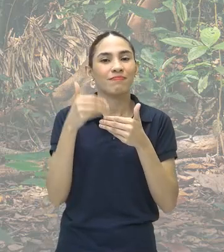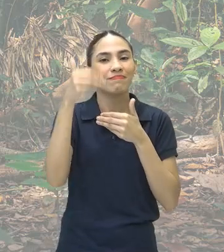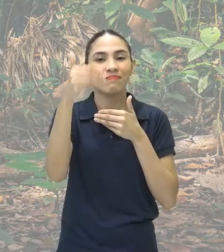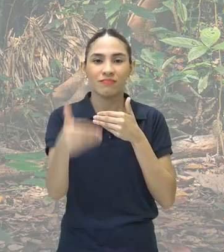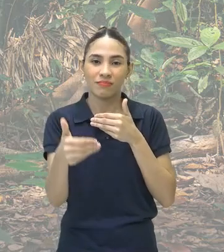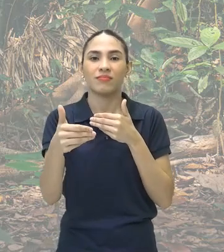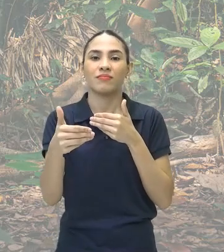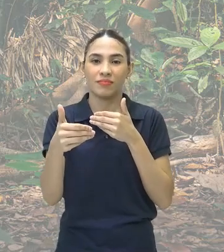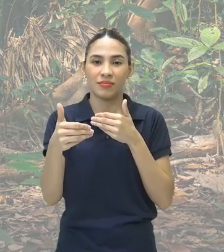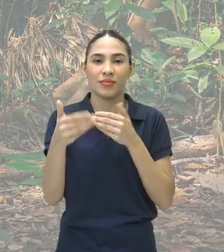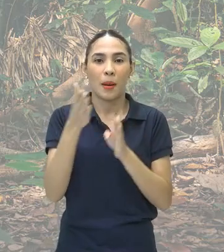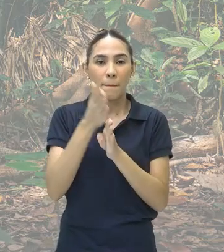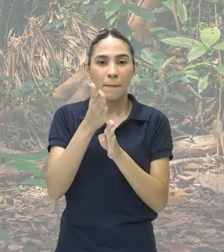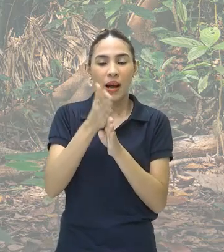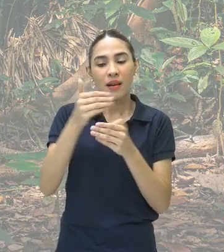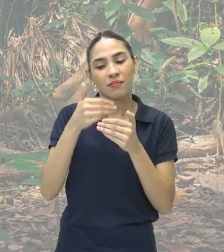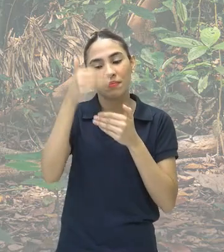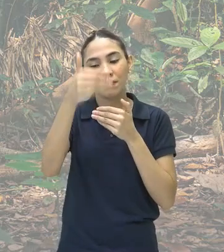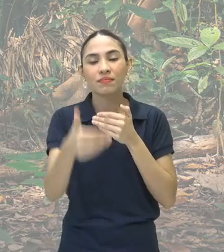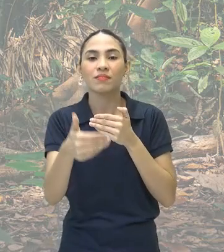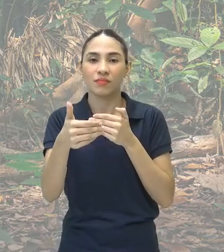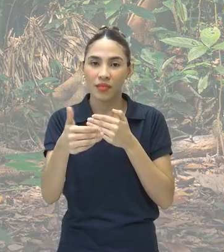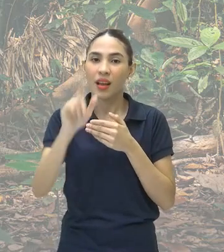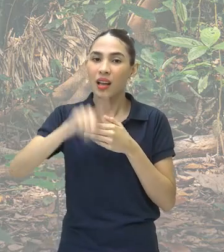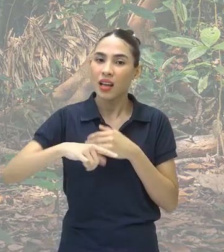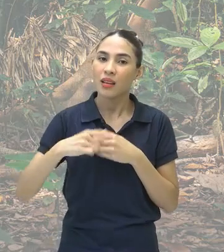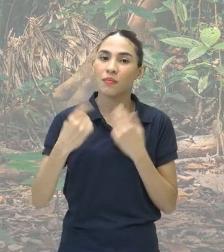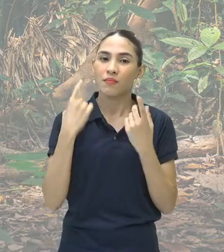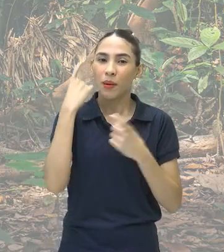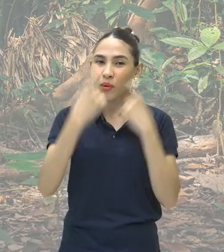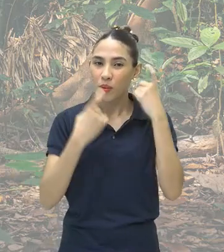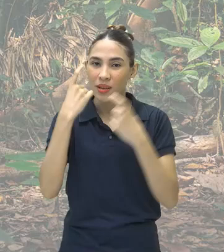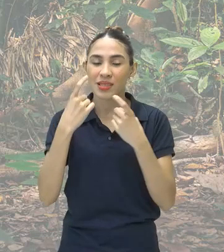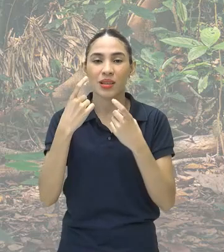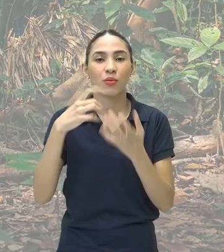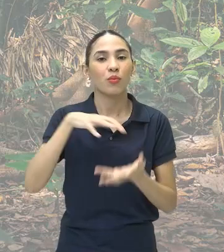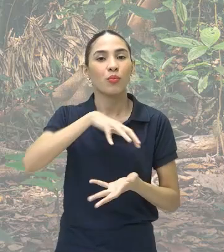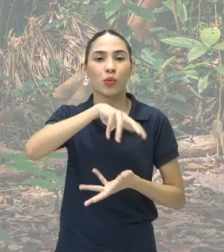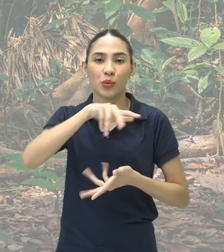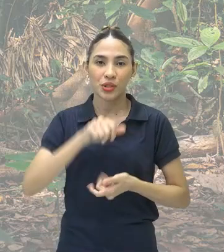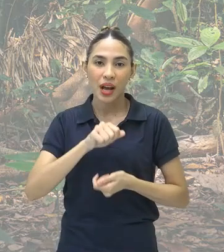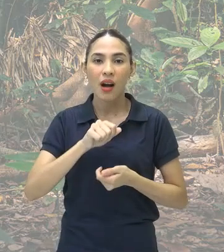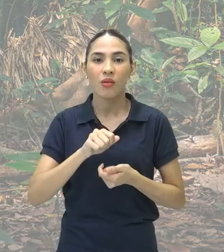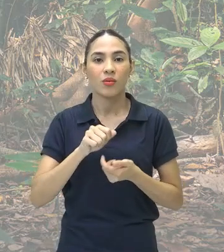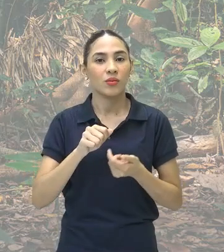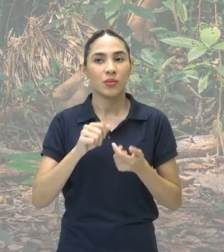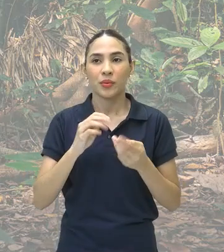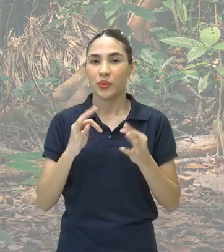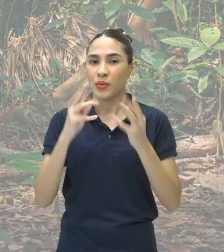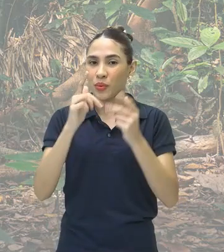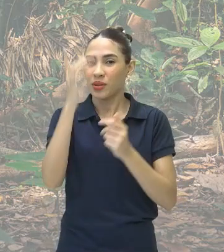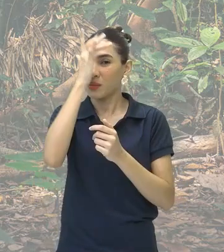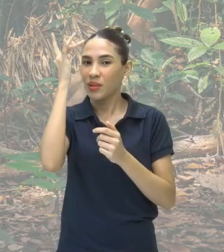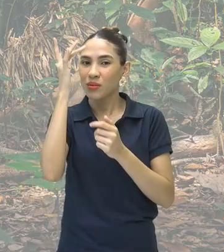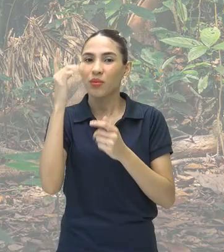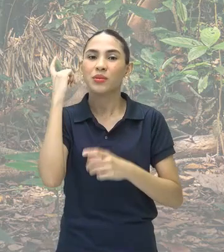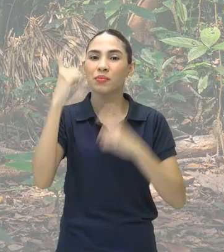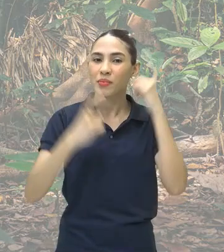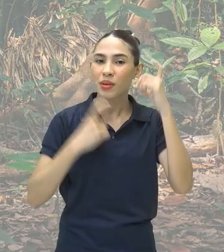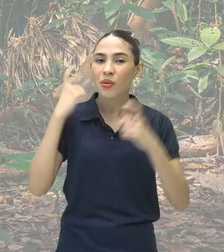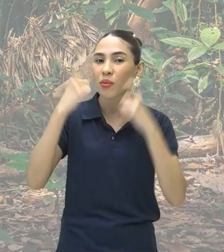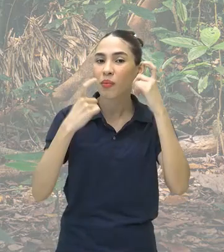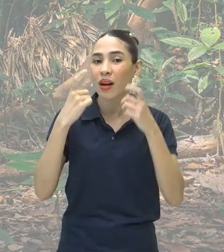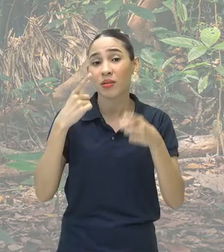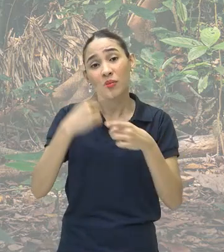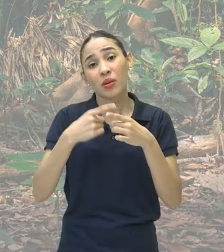transcende fronteiras. É uma preocupação internacional, né? O mundo todo está preocupado com isso daí,